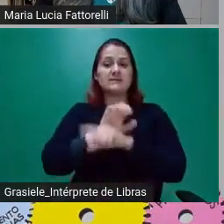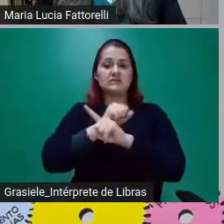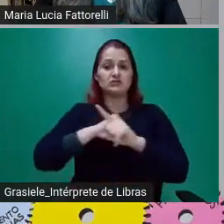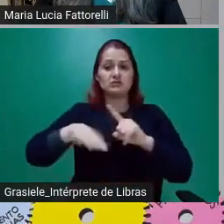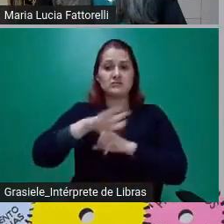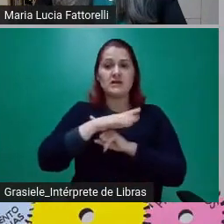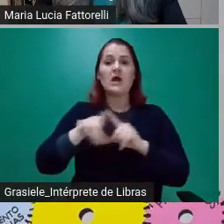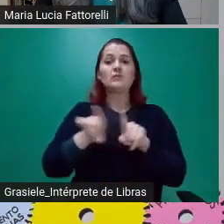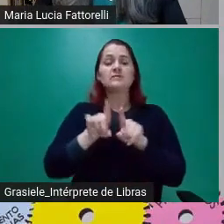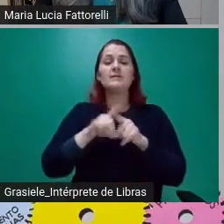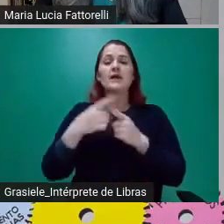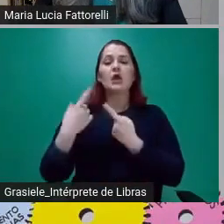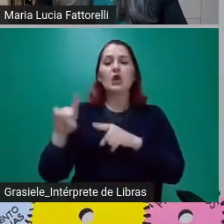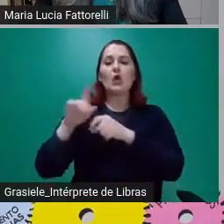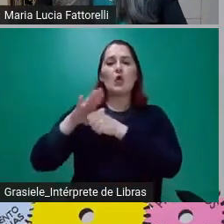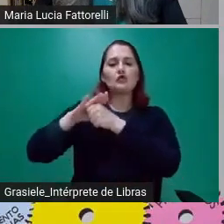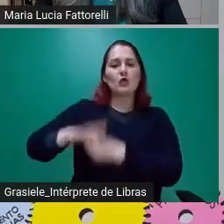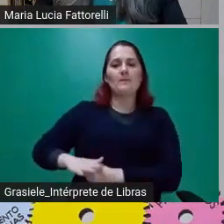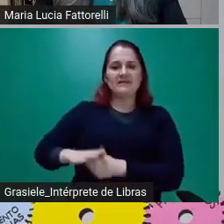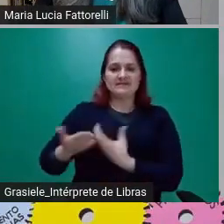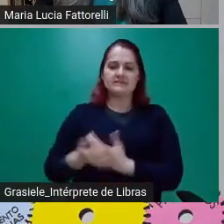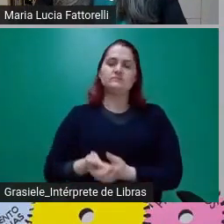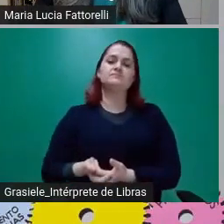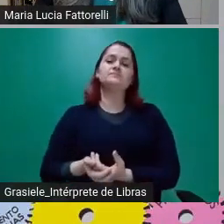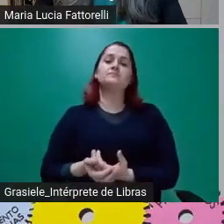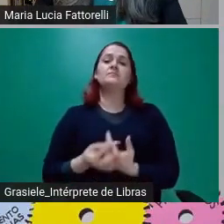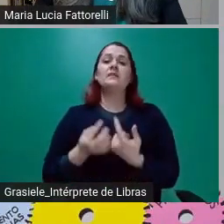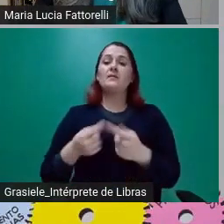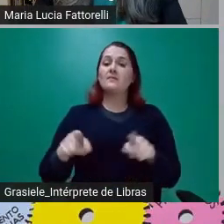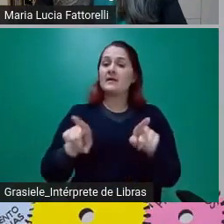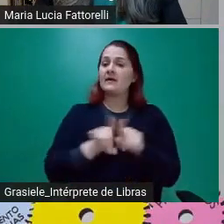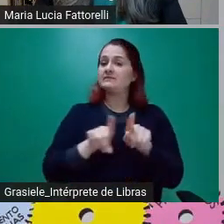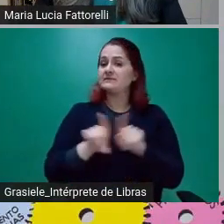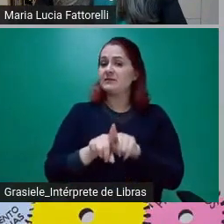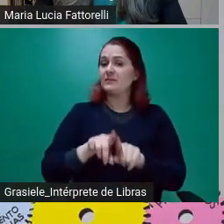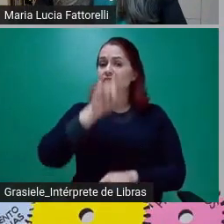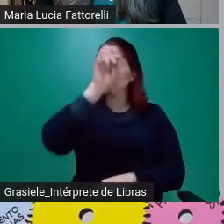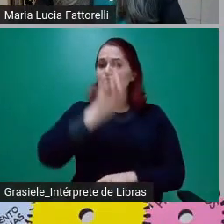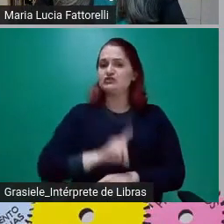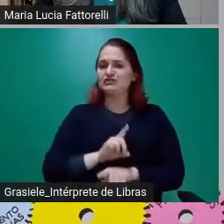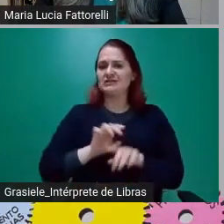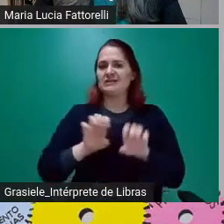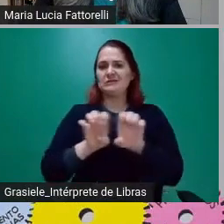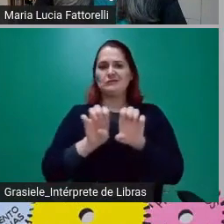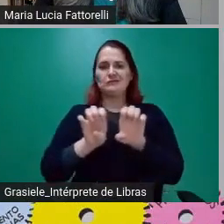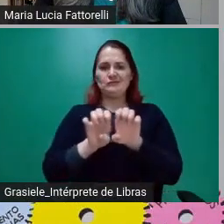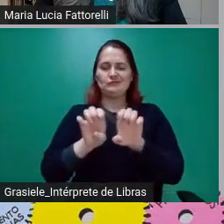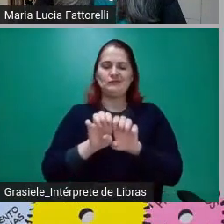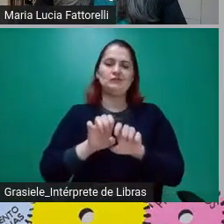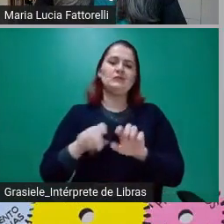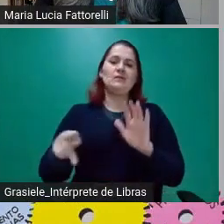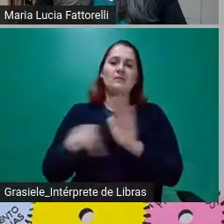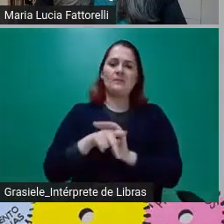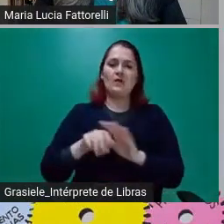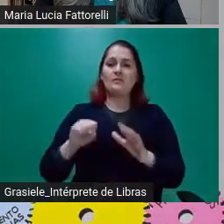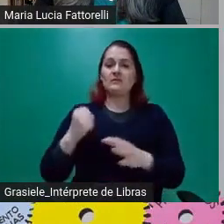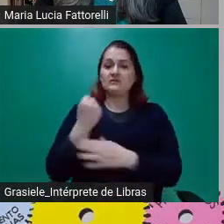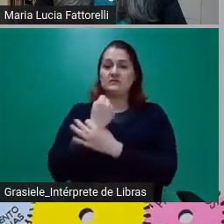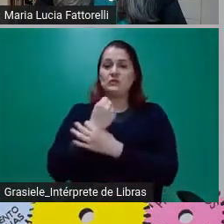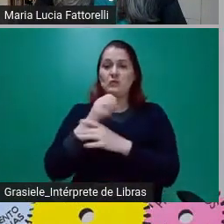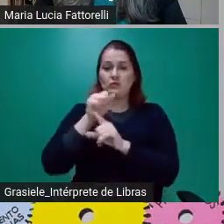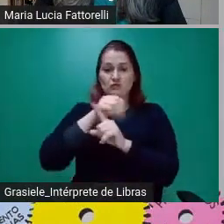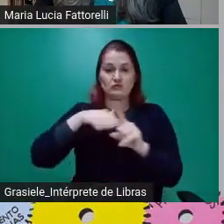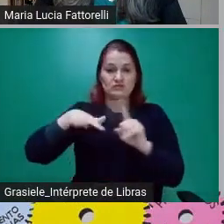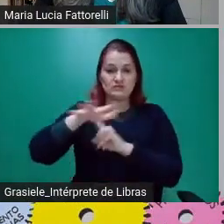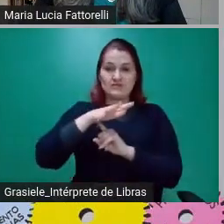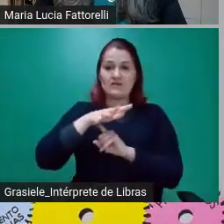Agora, no que tange aos direitos estruturais, previstos, por exemplo, no tripé da Seguridade Social, o desmonte ele